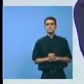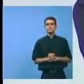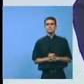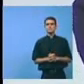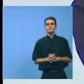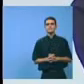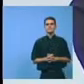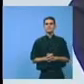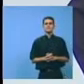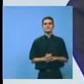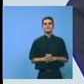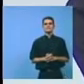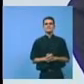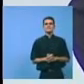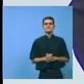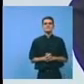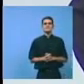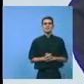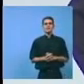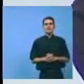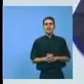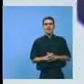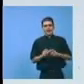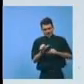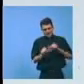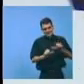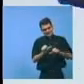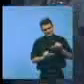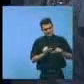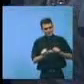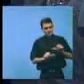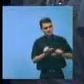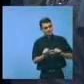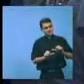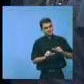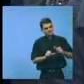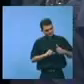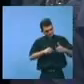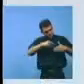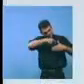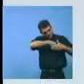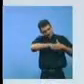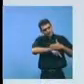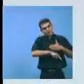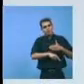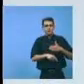com a minha pazinha. E fazer o que com as minhas sujeiras espirituais?